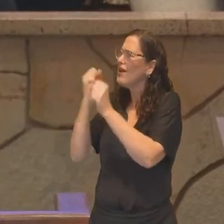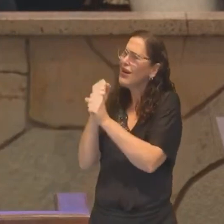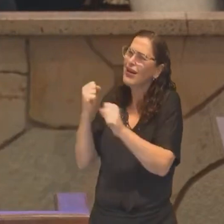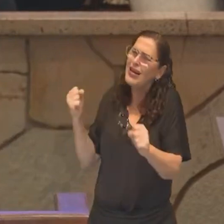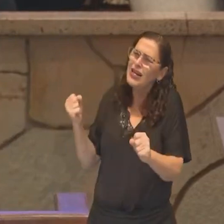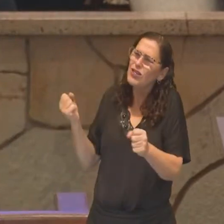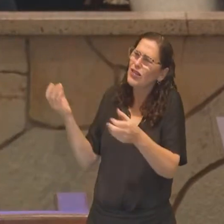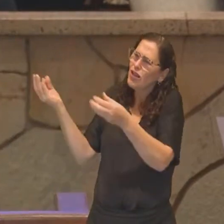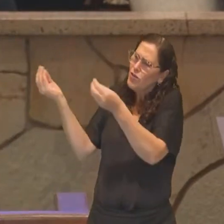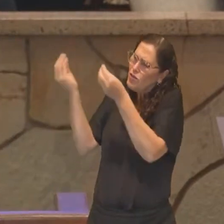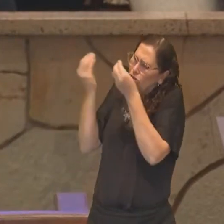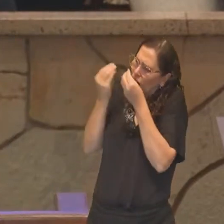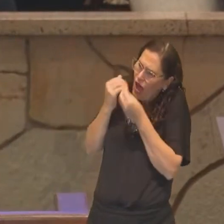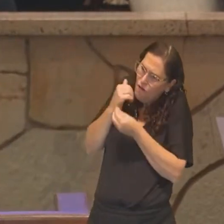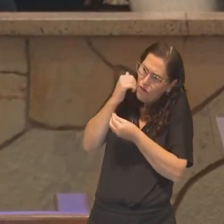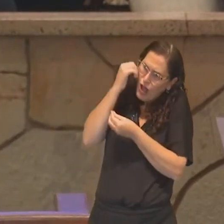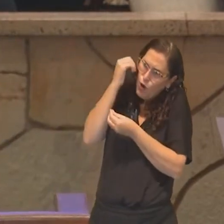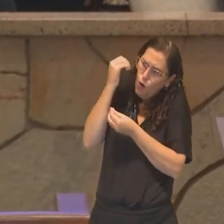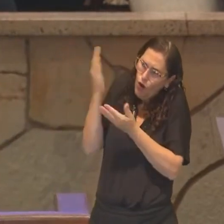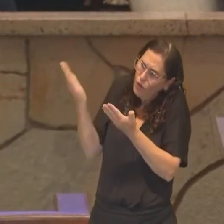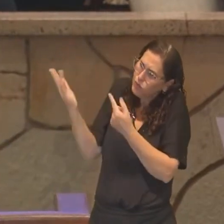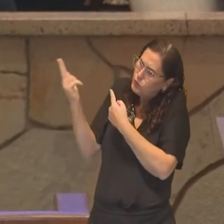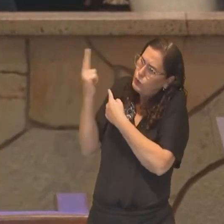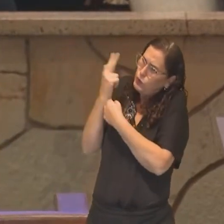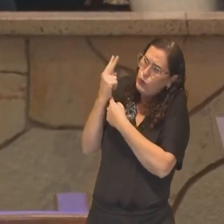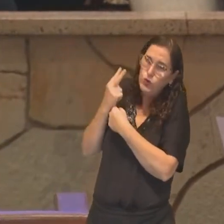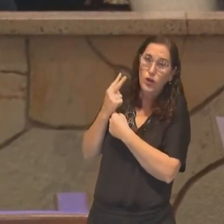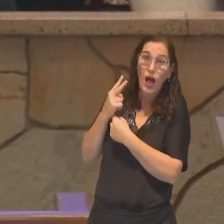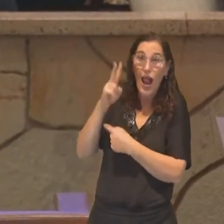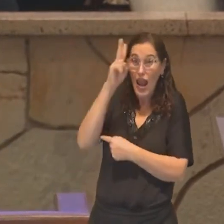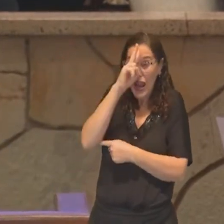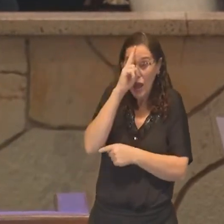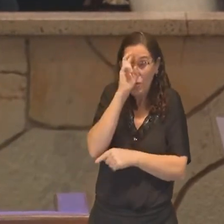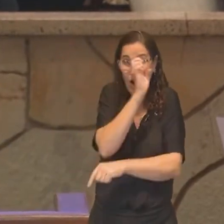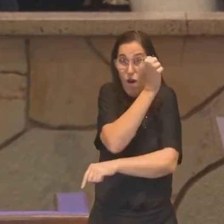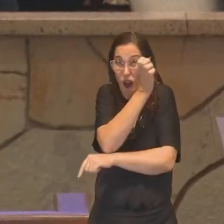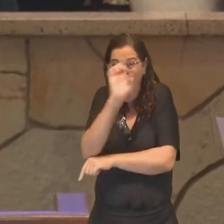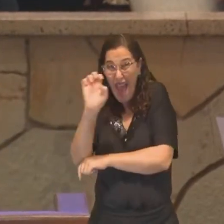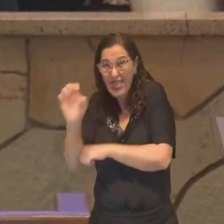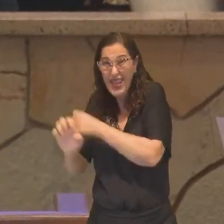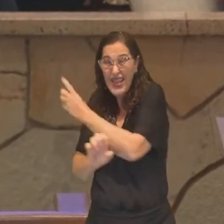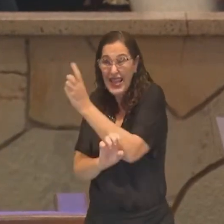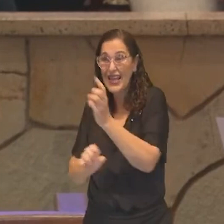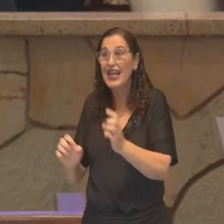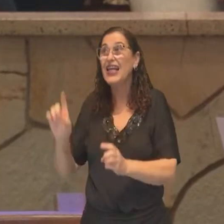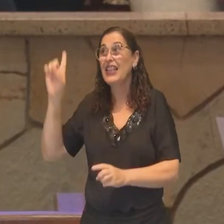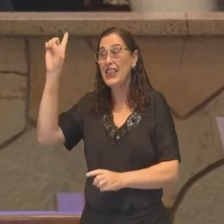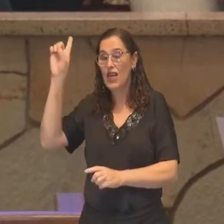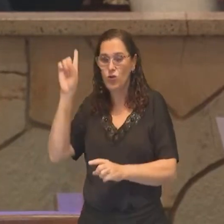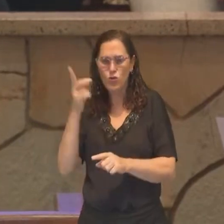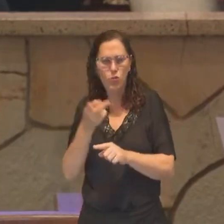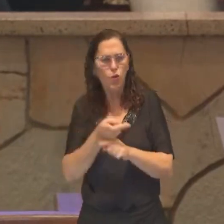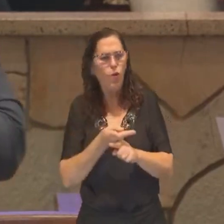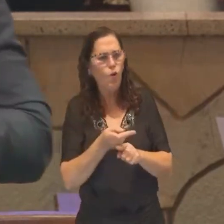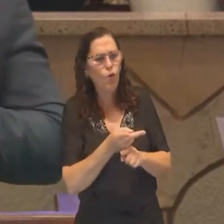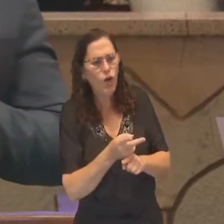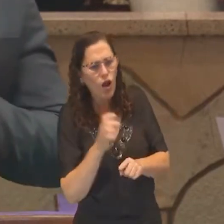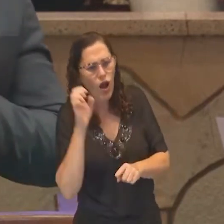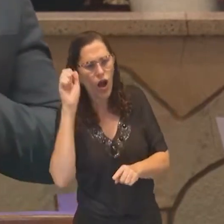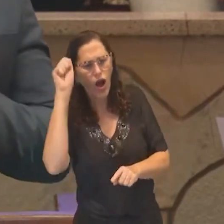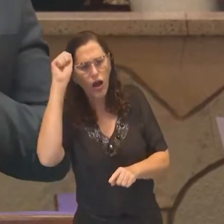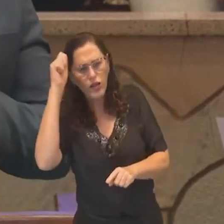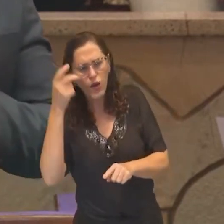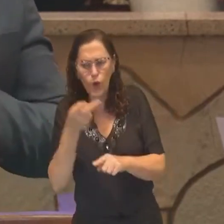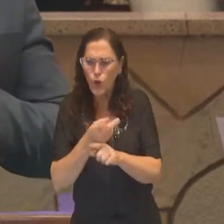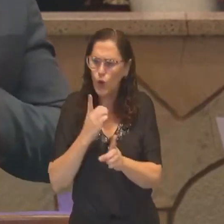cobrir a nossa vergonha. Lembra lá no jardim do Éden, quando o Senhor procura Adão, Adão, onde estás? E começa o